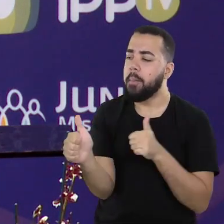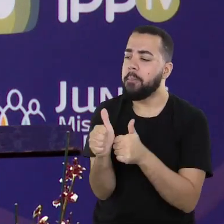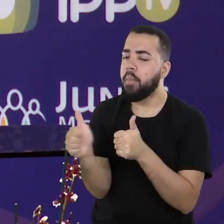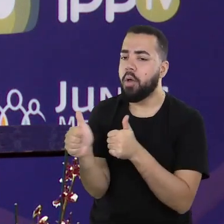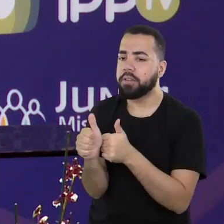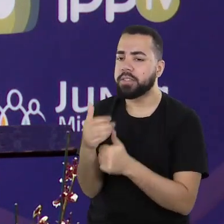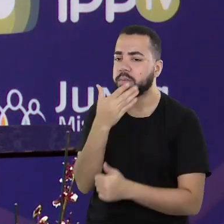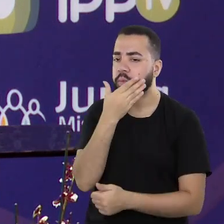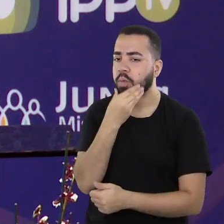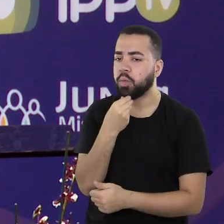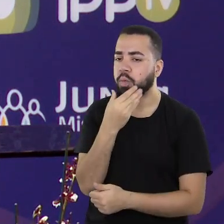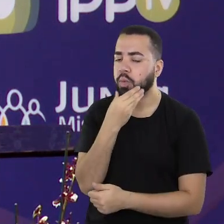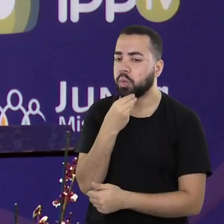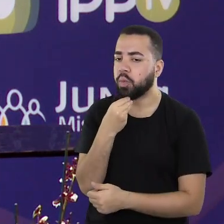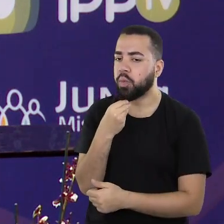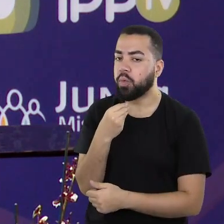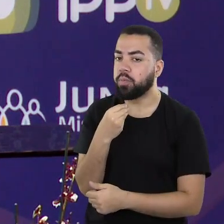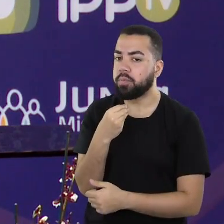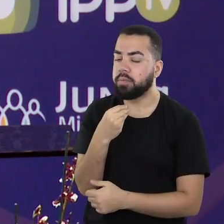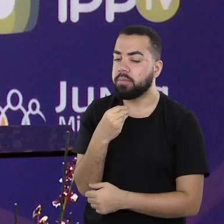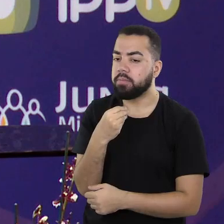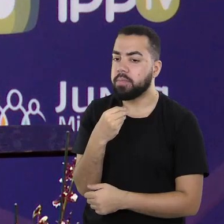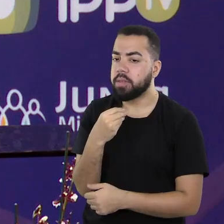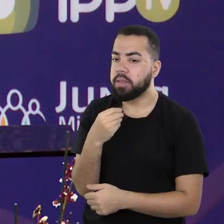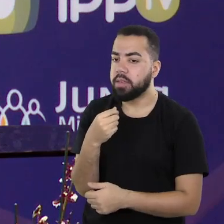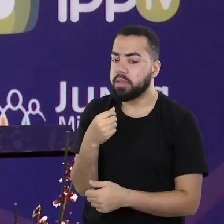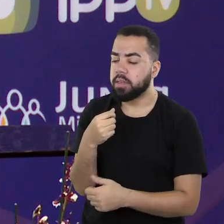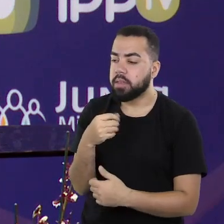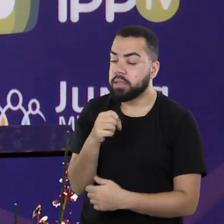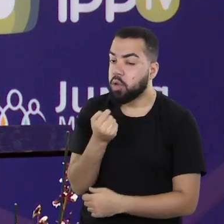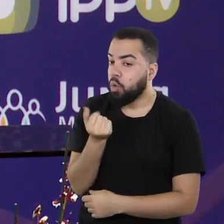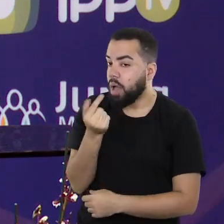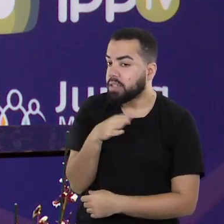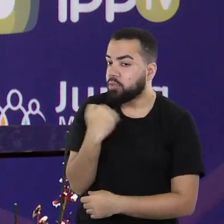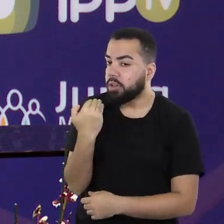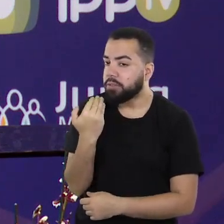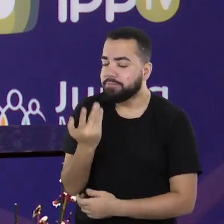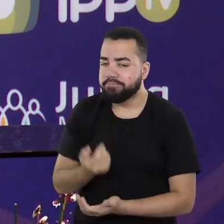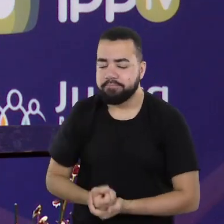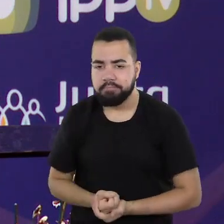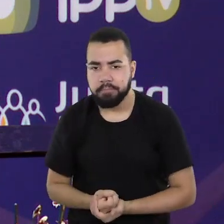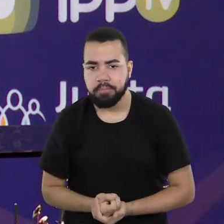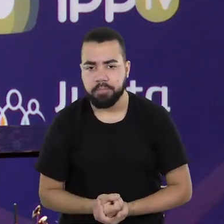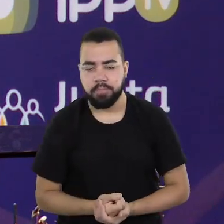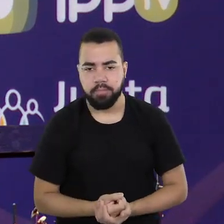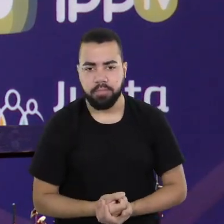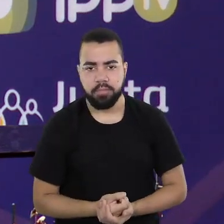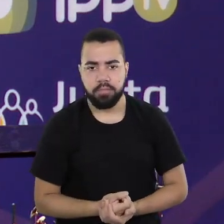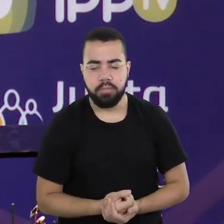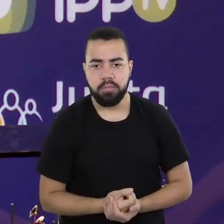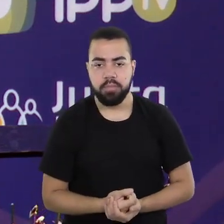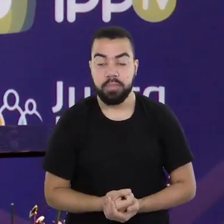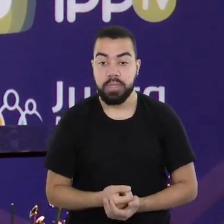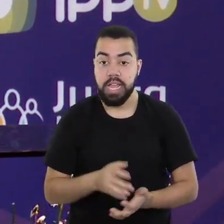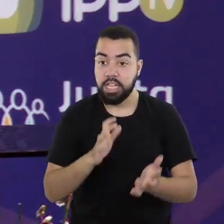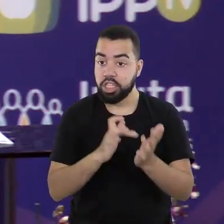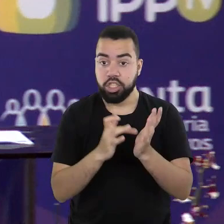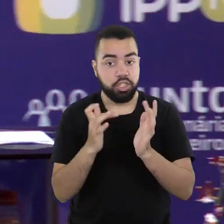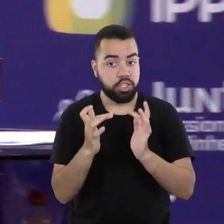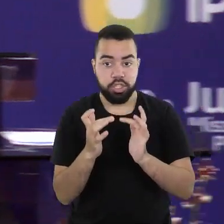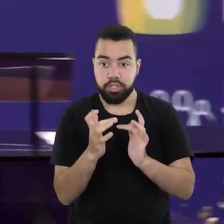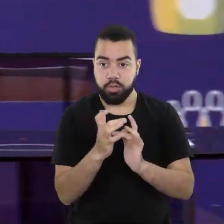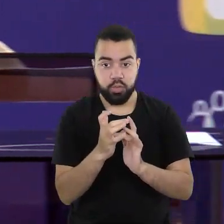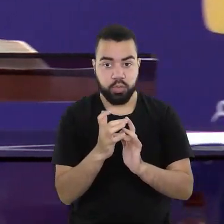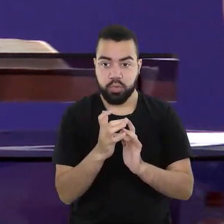homem que caiu na mão dos? Veja bem, Jesus não está dizendo que o salteador é o